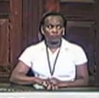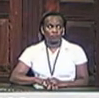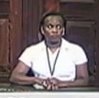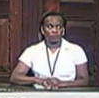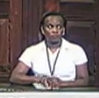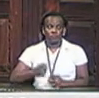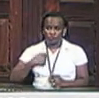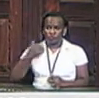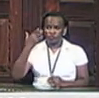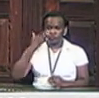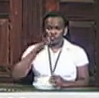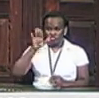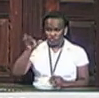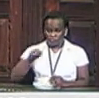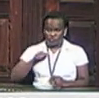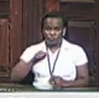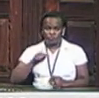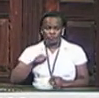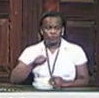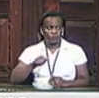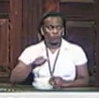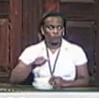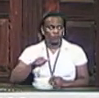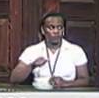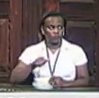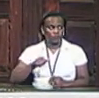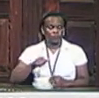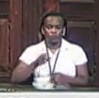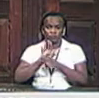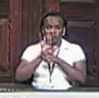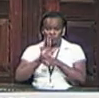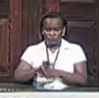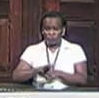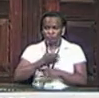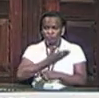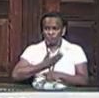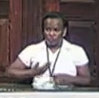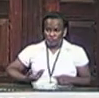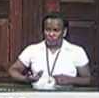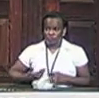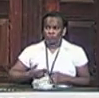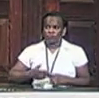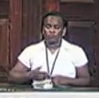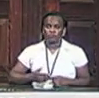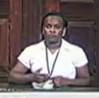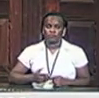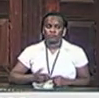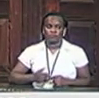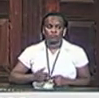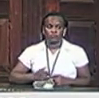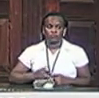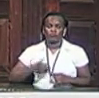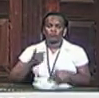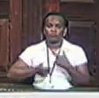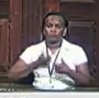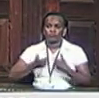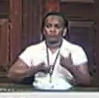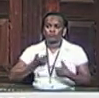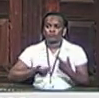Eu fui chamado a contribuir com o governo na